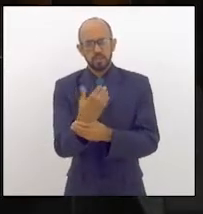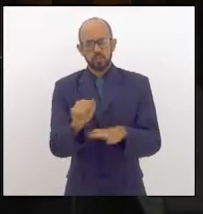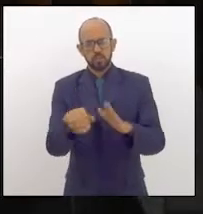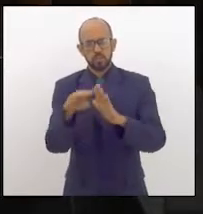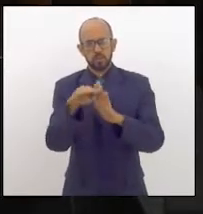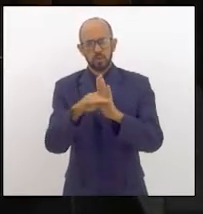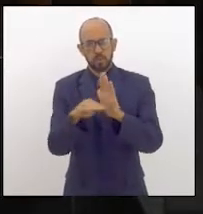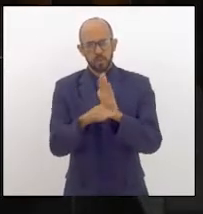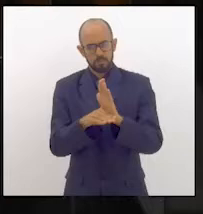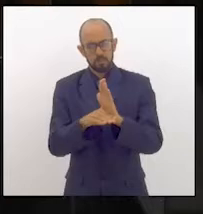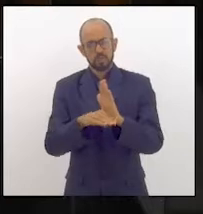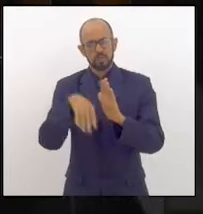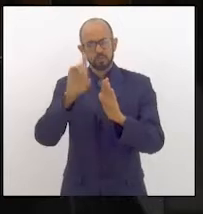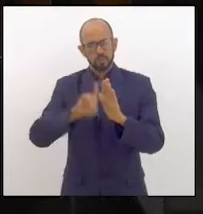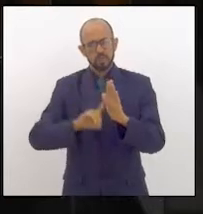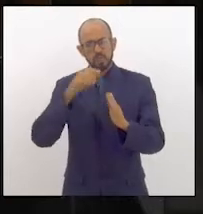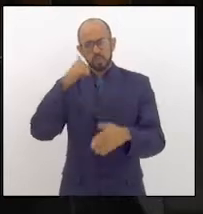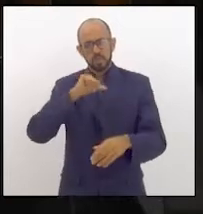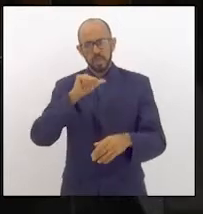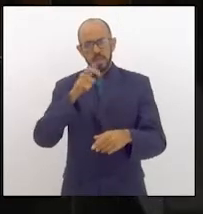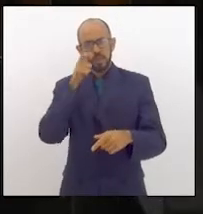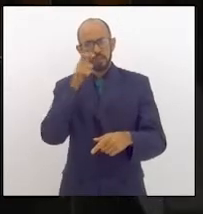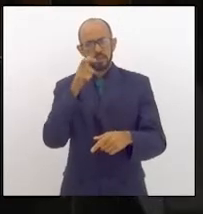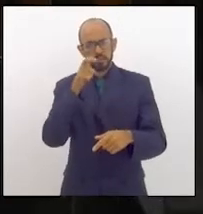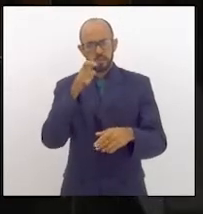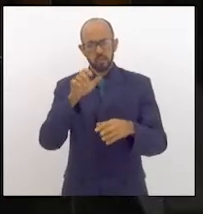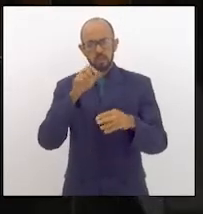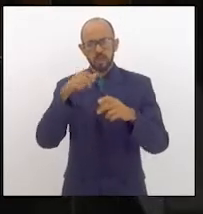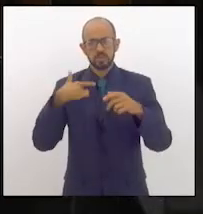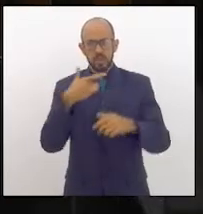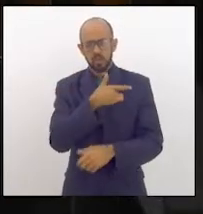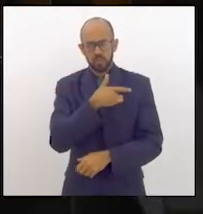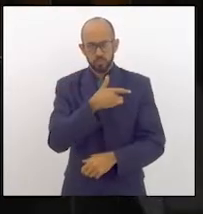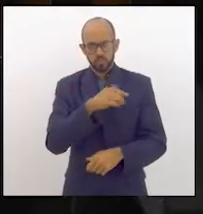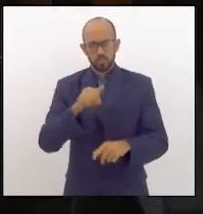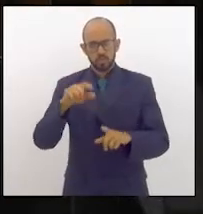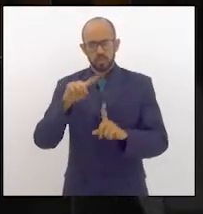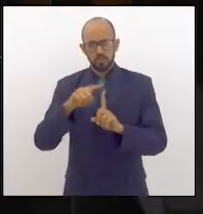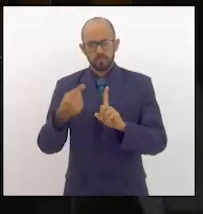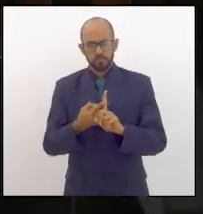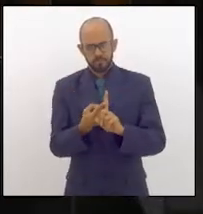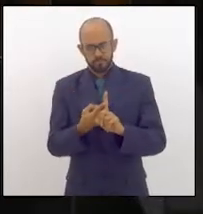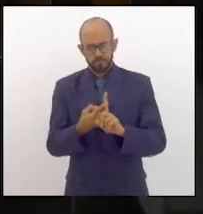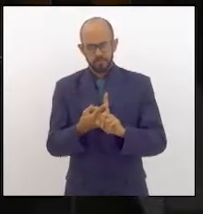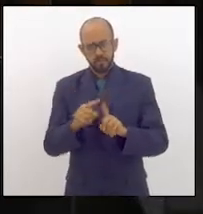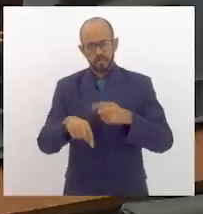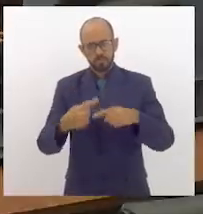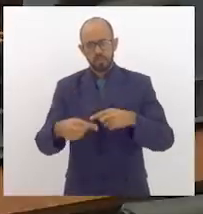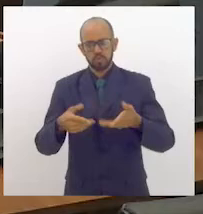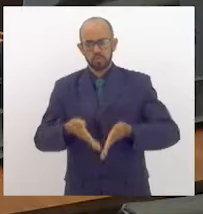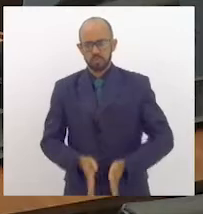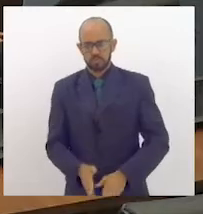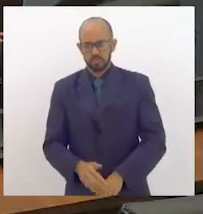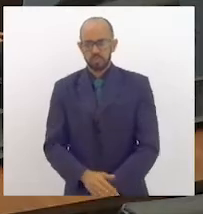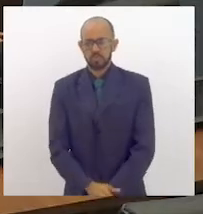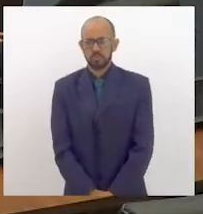dos direitos da mulher na atenção à saúde da gestante parturiente e puérpera